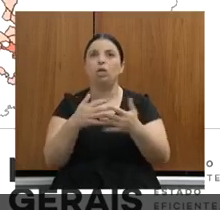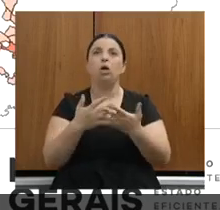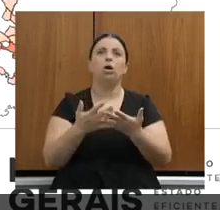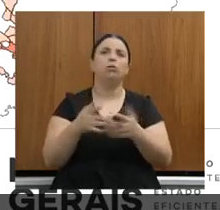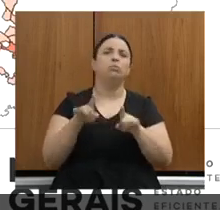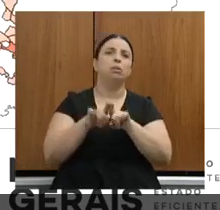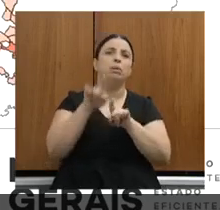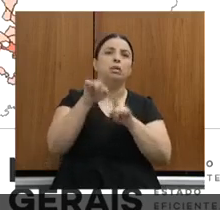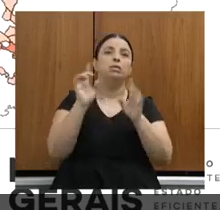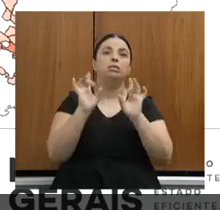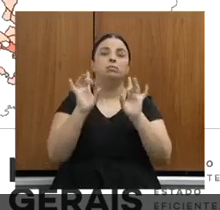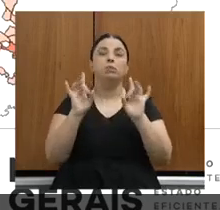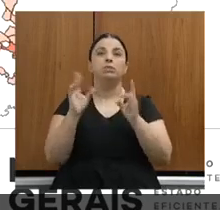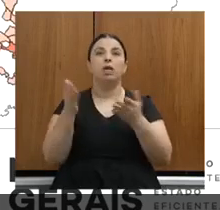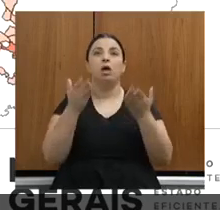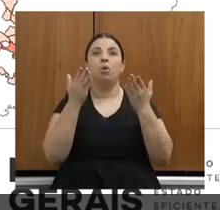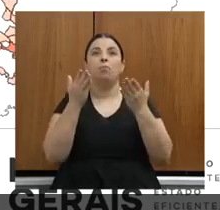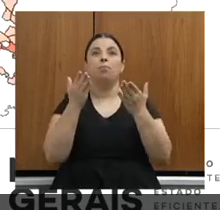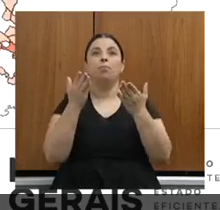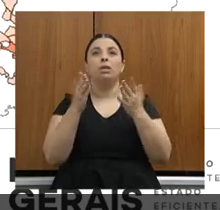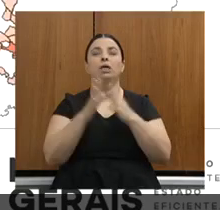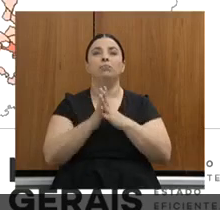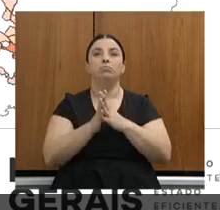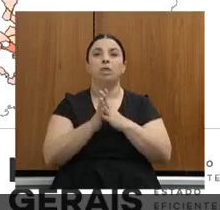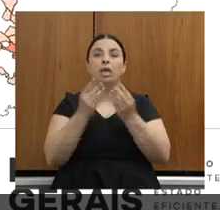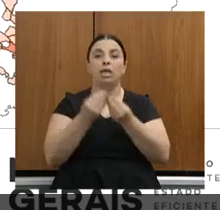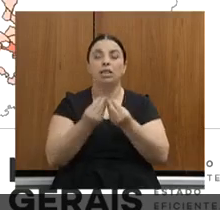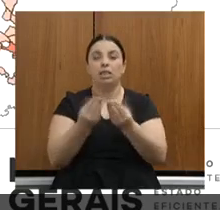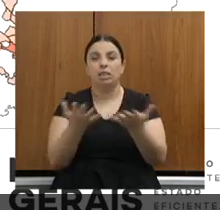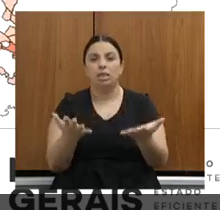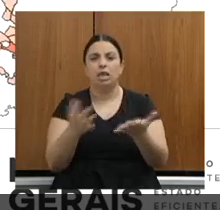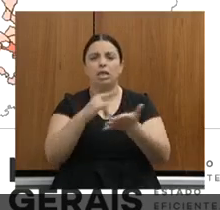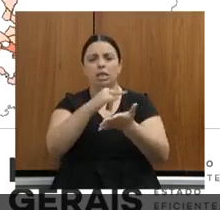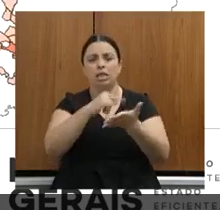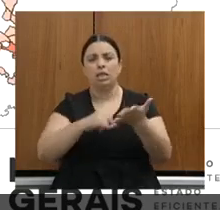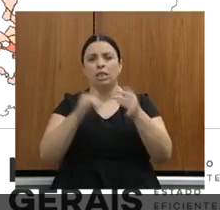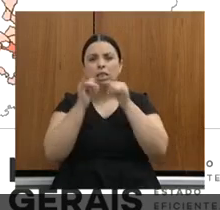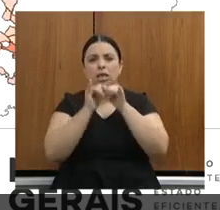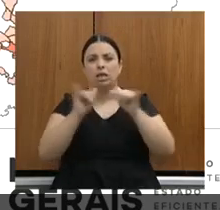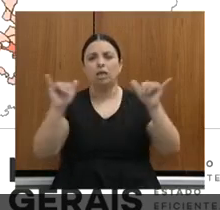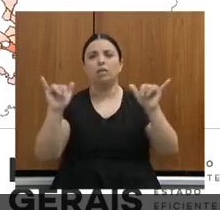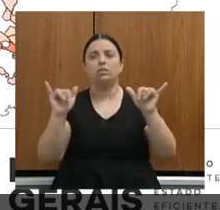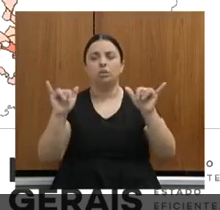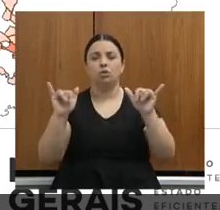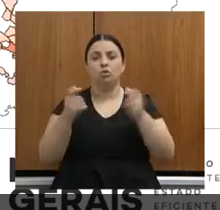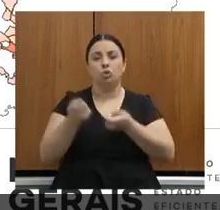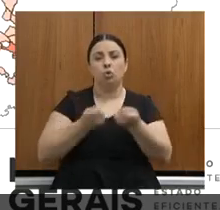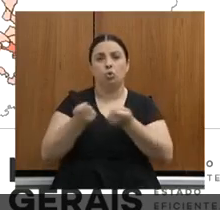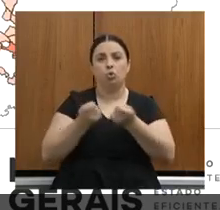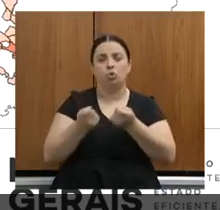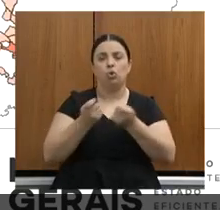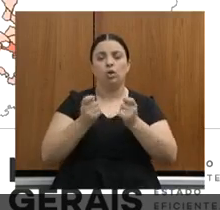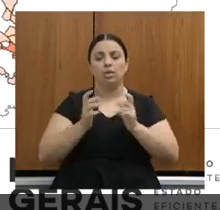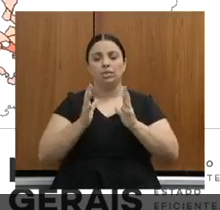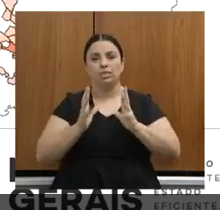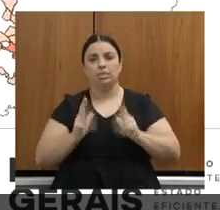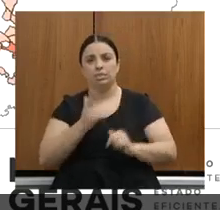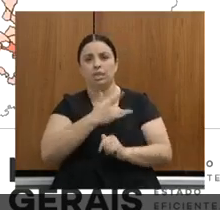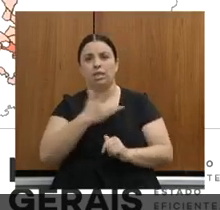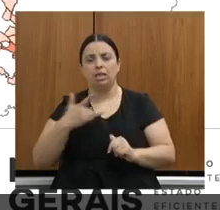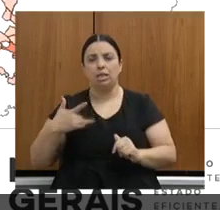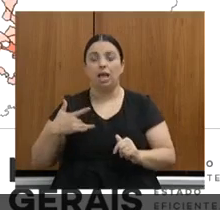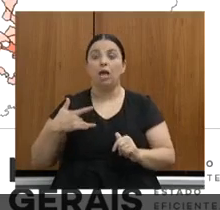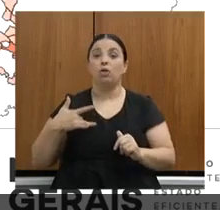para as entregas se declaração de conformidade da base sanitária para controle de ferrugem asiática na soja e